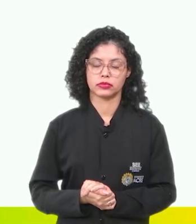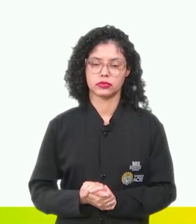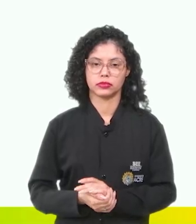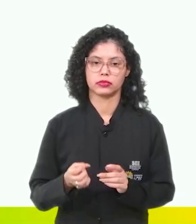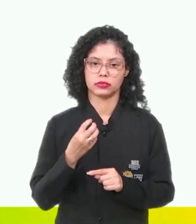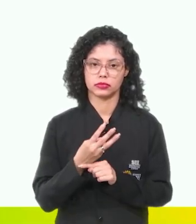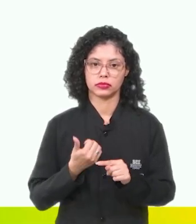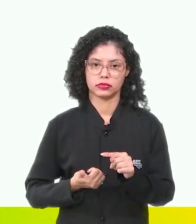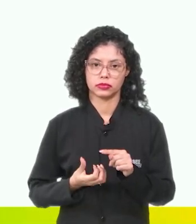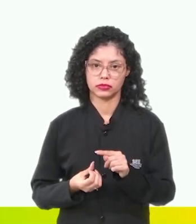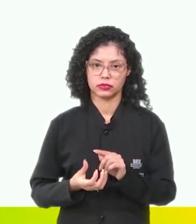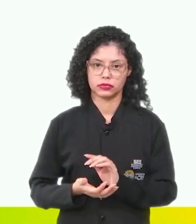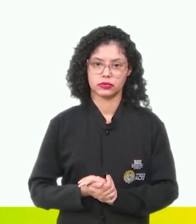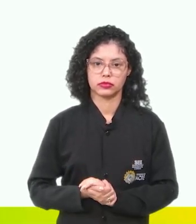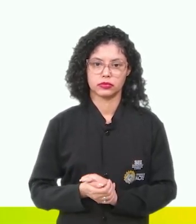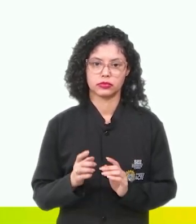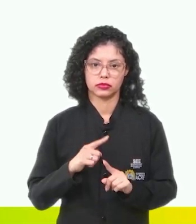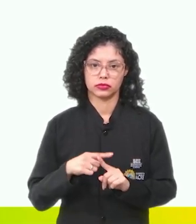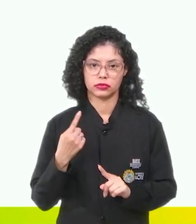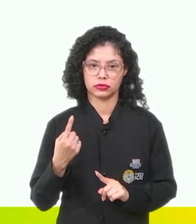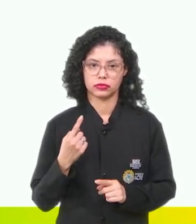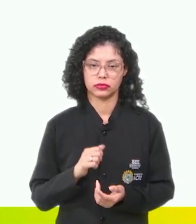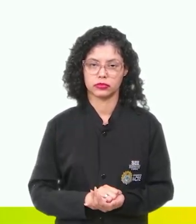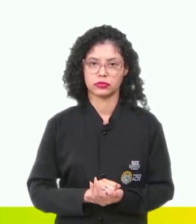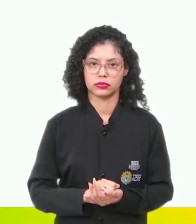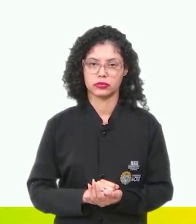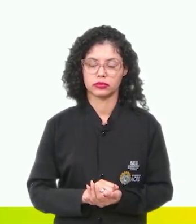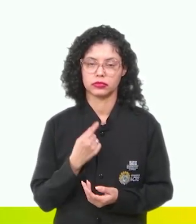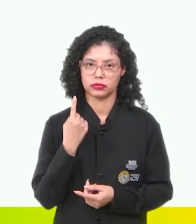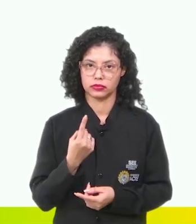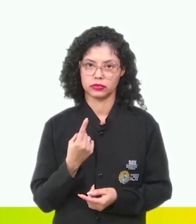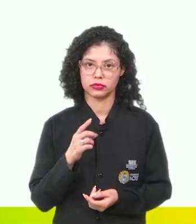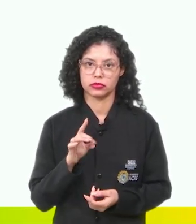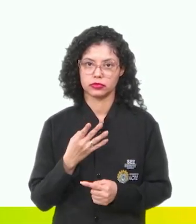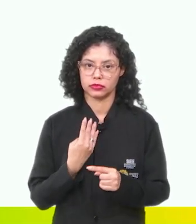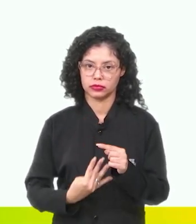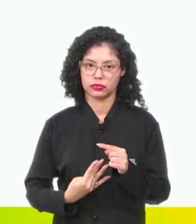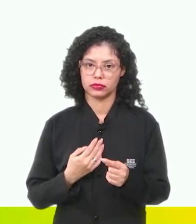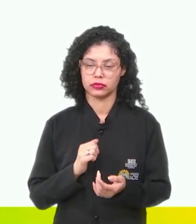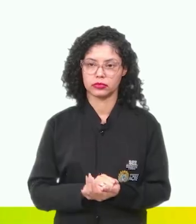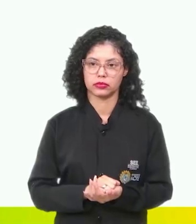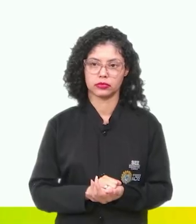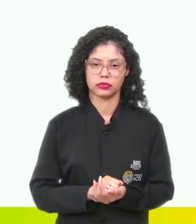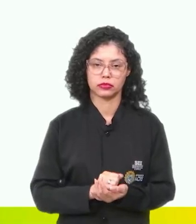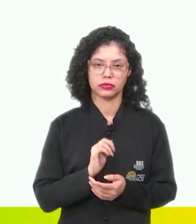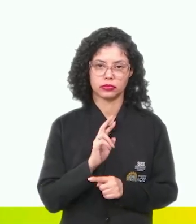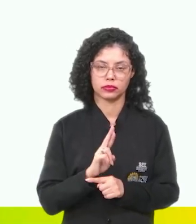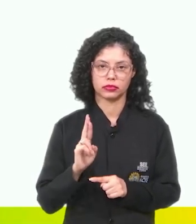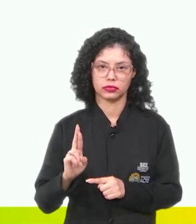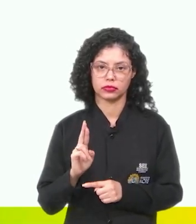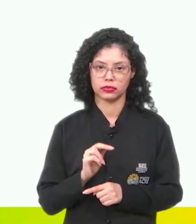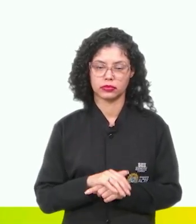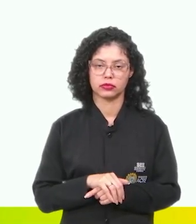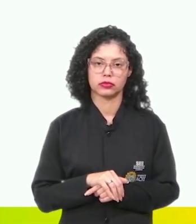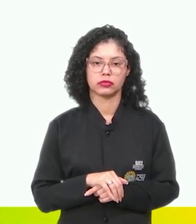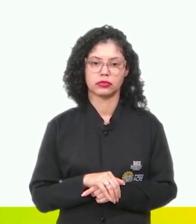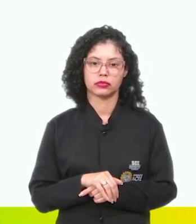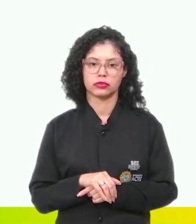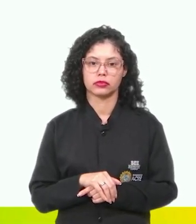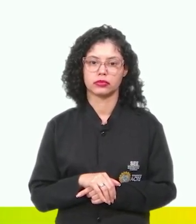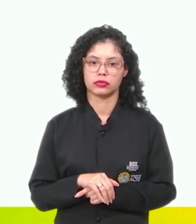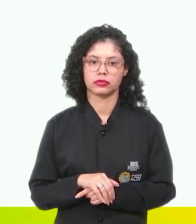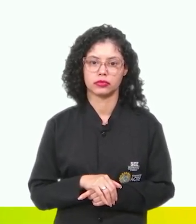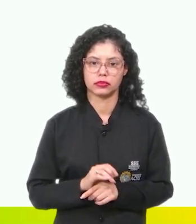16. Vzinho, Vzinho está aparecendo uma vez sobre 4 vezes Rzinho, Rzinho está aparecendo uma